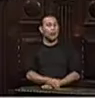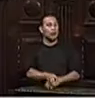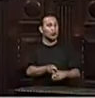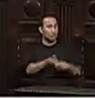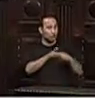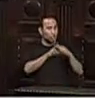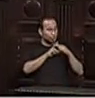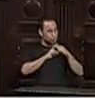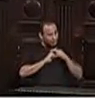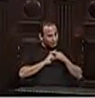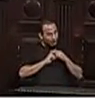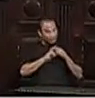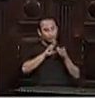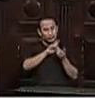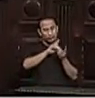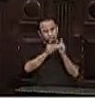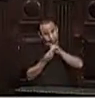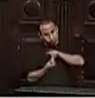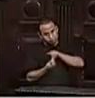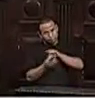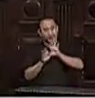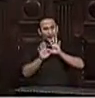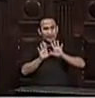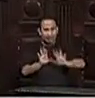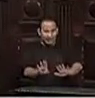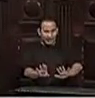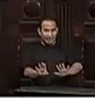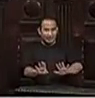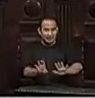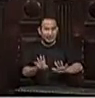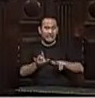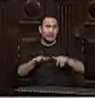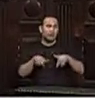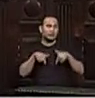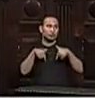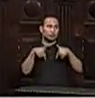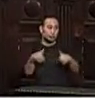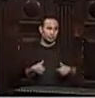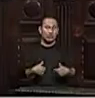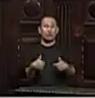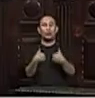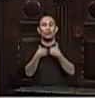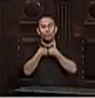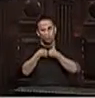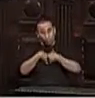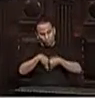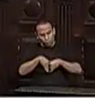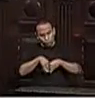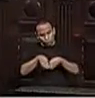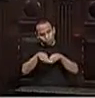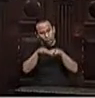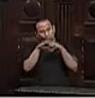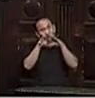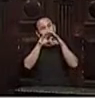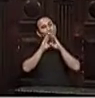respeito as divergências, mas essa posição continuo com